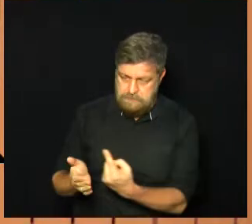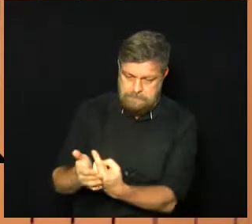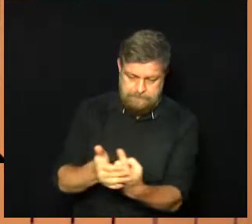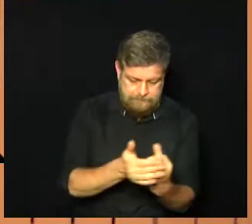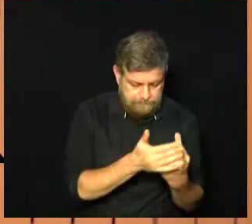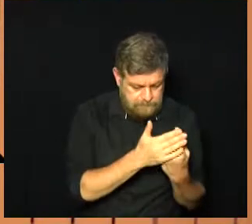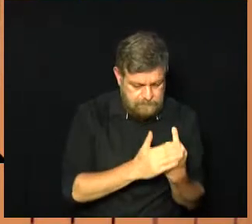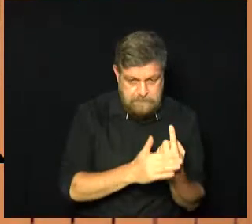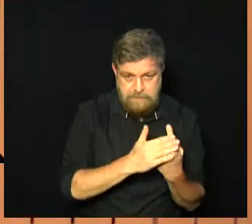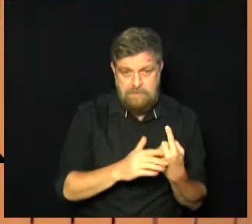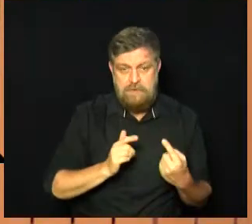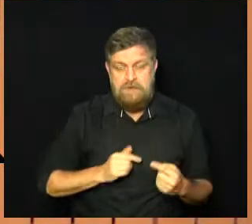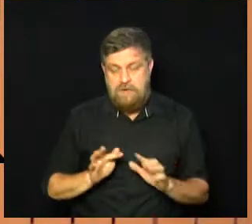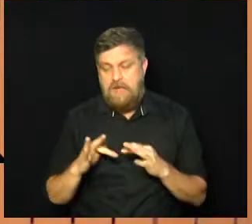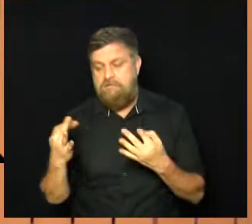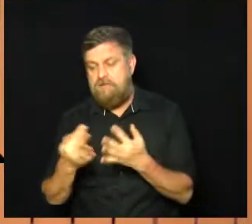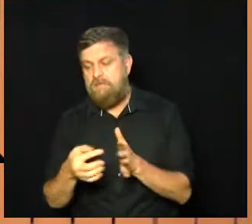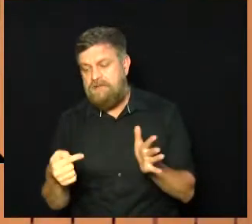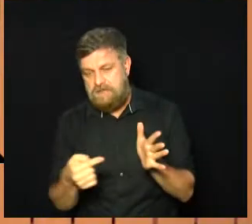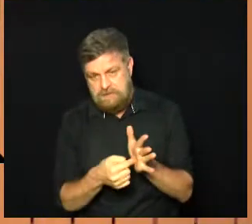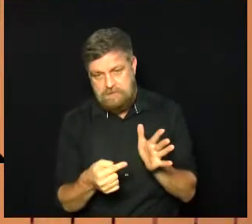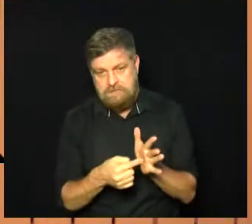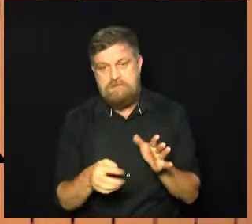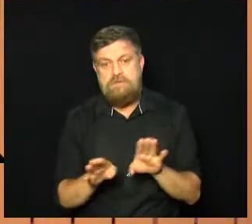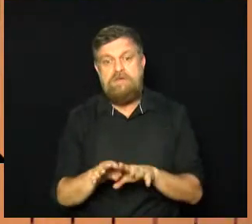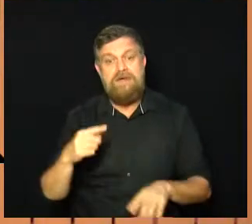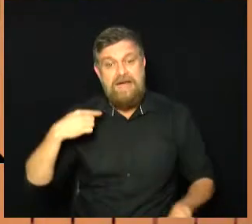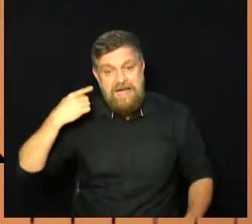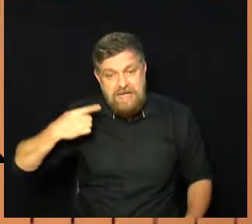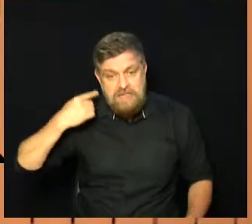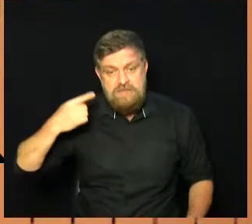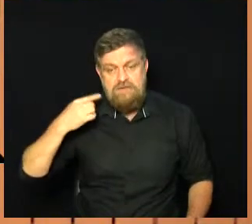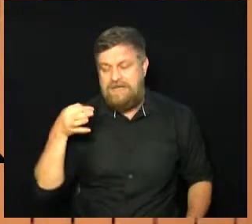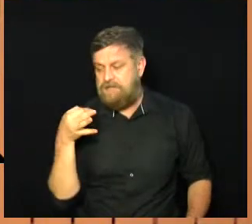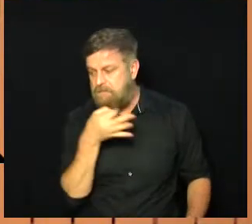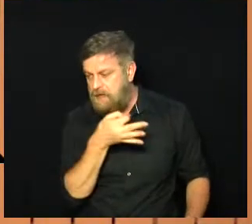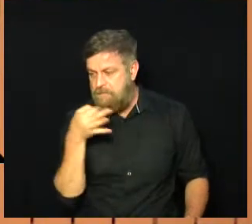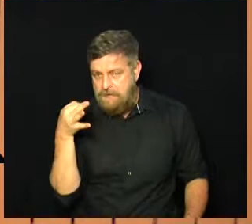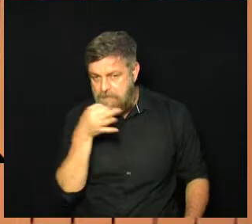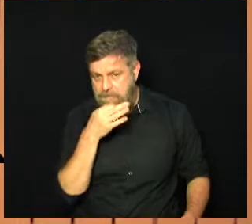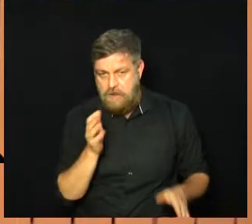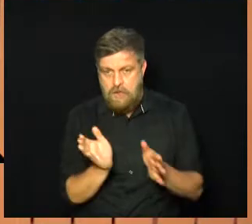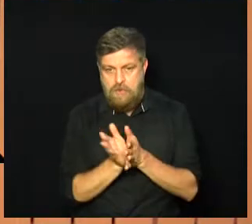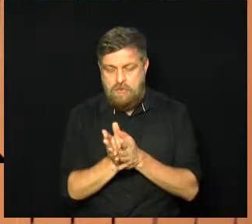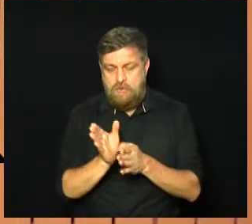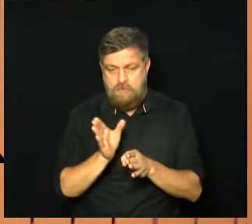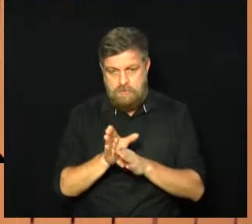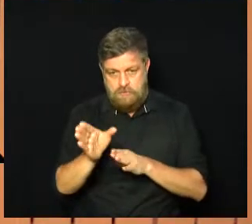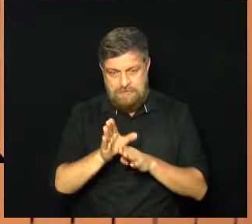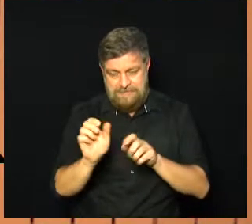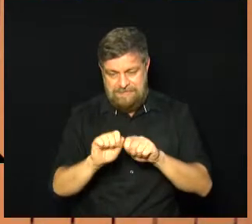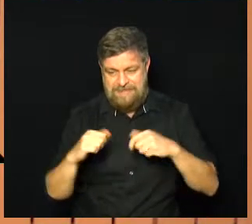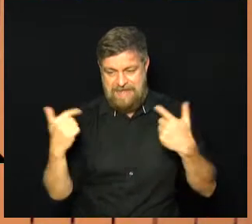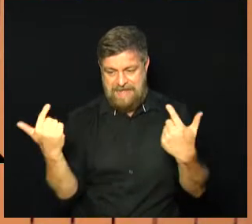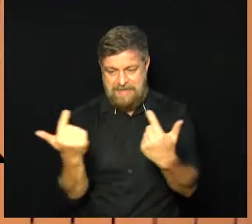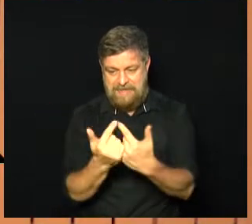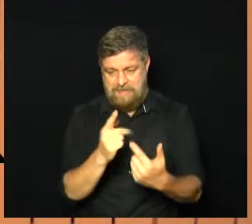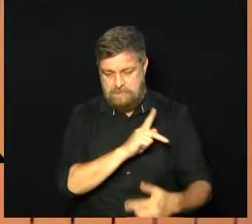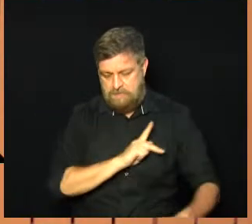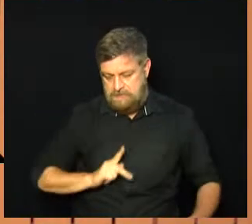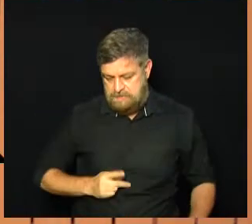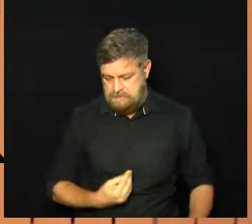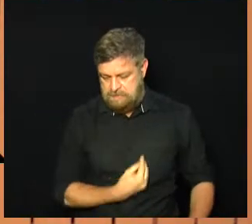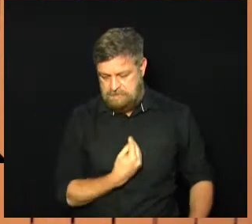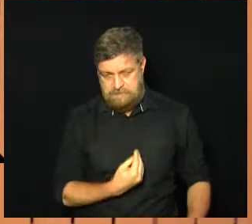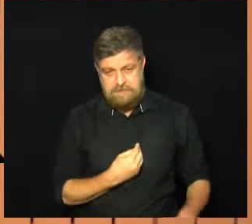com a denúncia da família, com as advogadas que estavam acompanhando o caso, a Comissão Estadual de Direitos Humanos da Lesp, na figura do seu presidente,